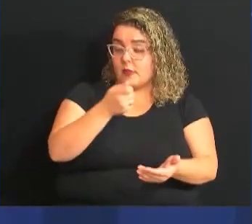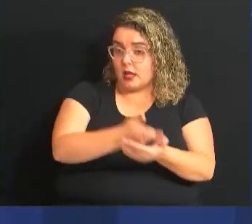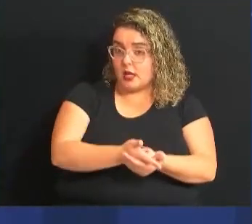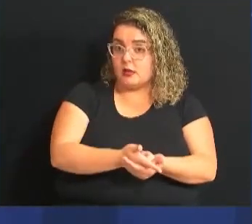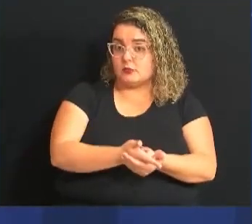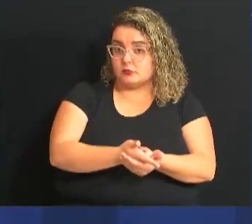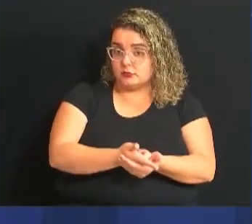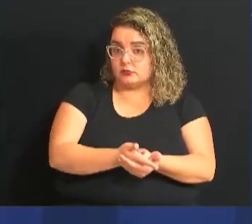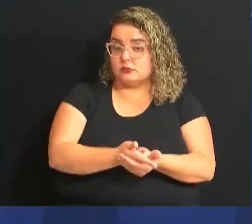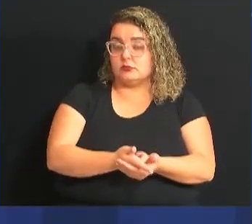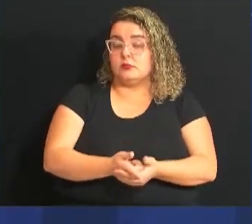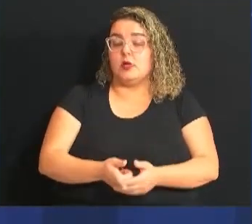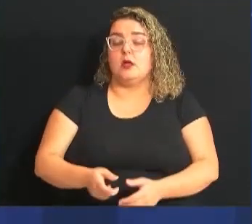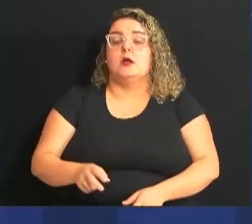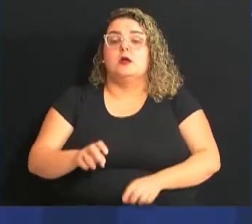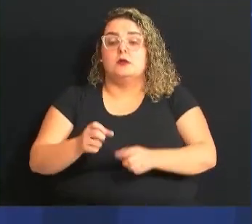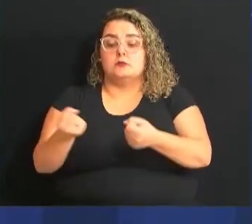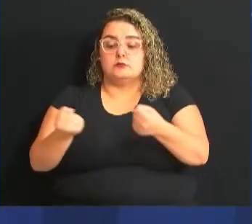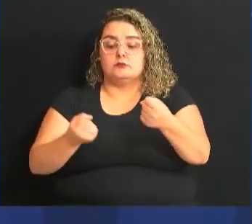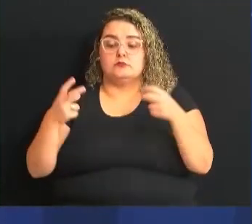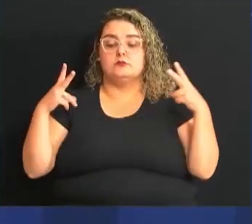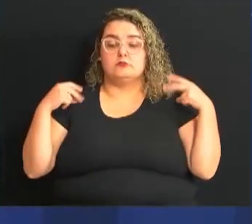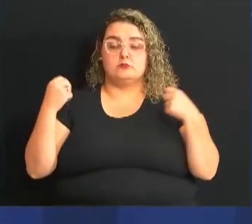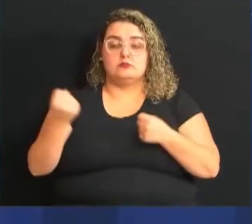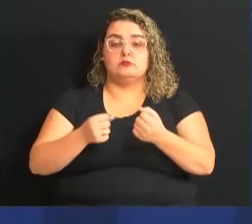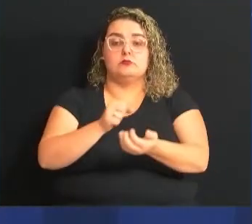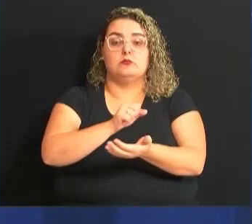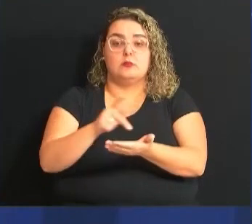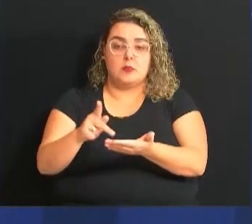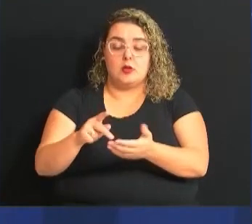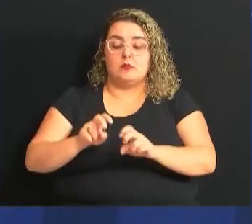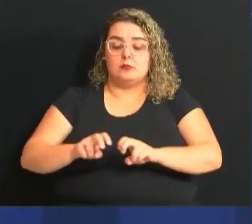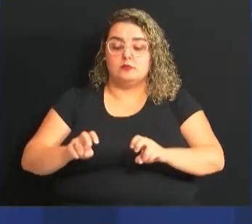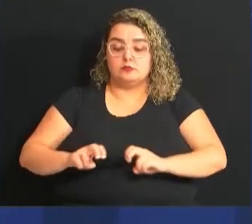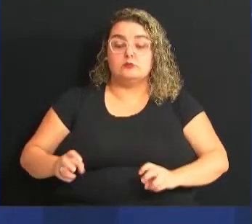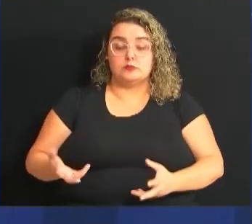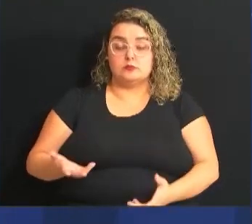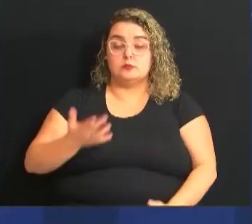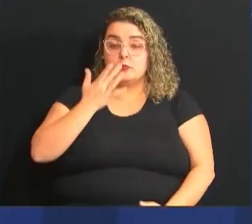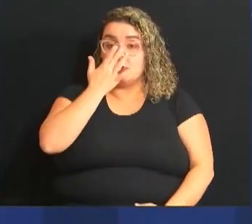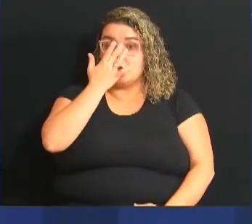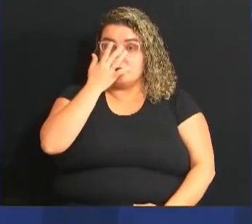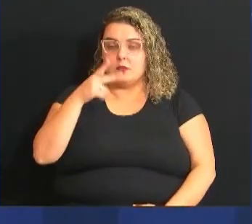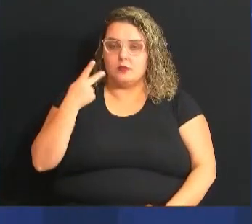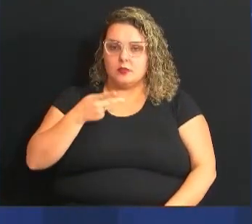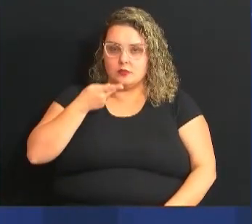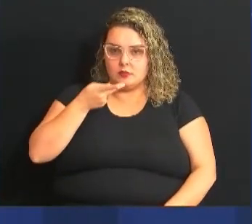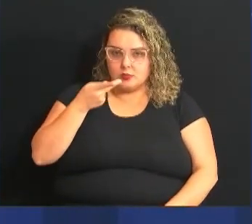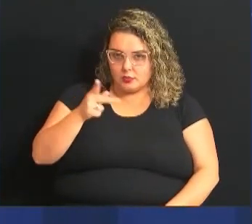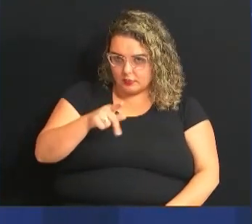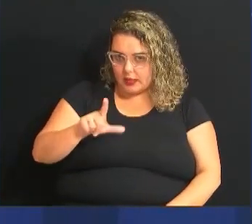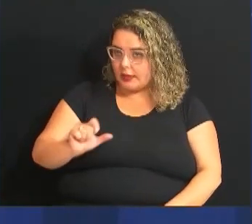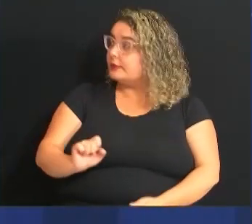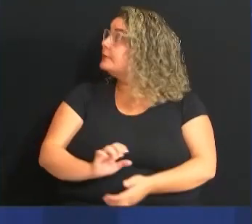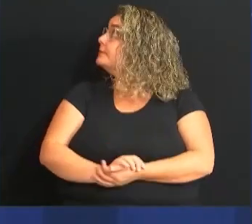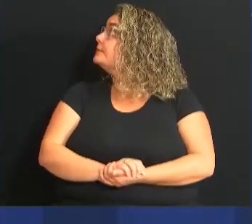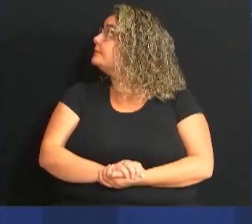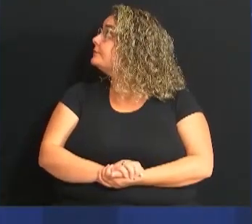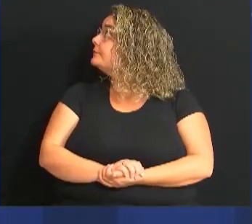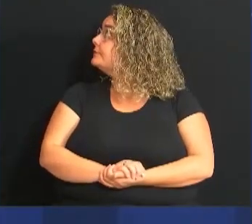individual de passageiros, oferecido e solicitado por aplicativos. O vereador falou sobre o PL.